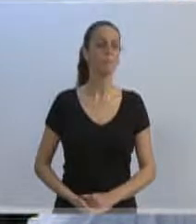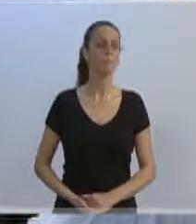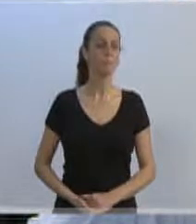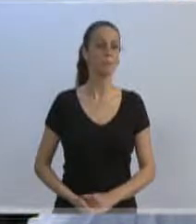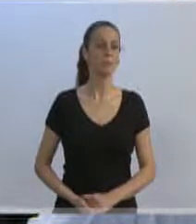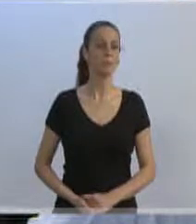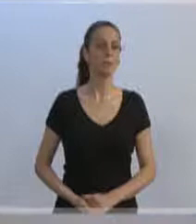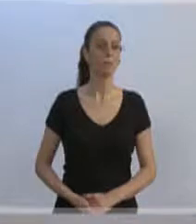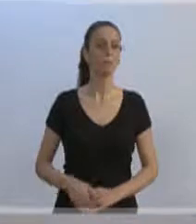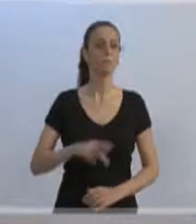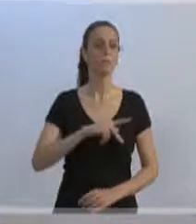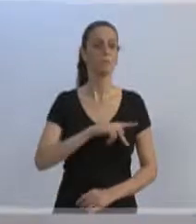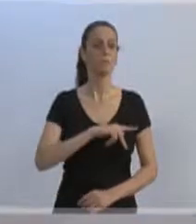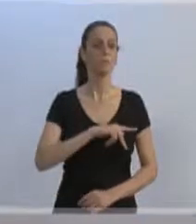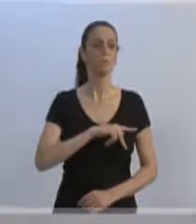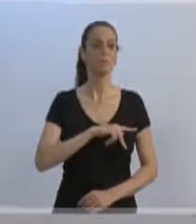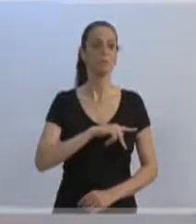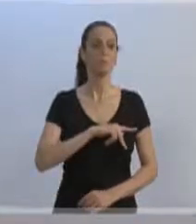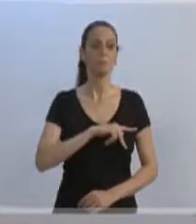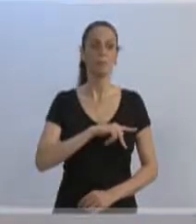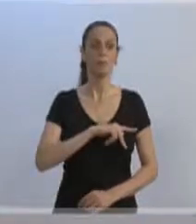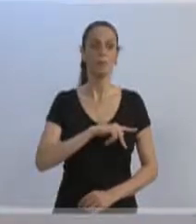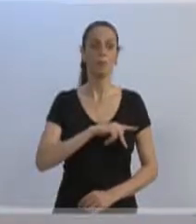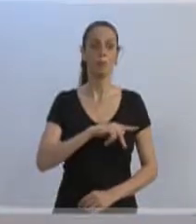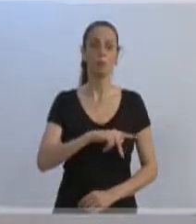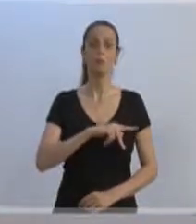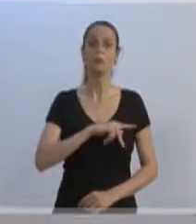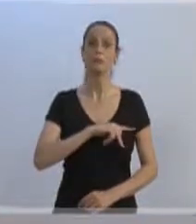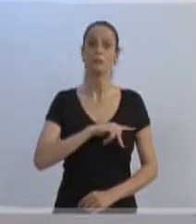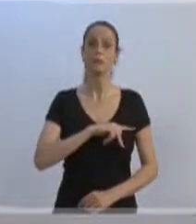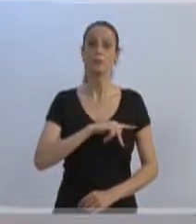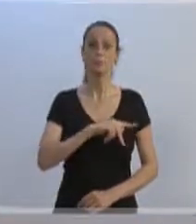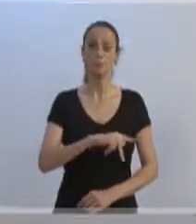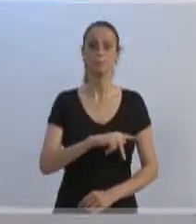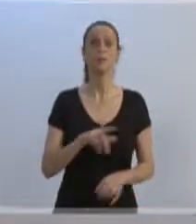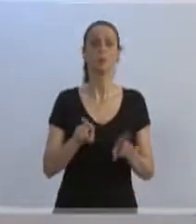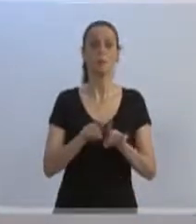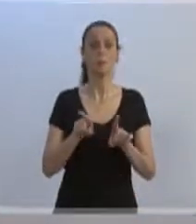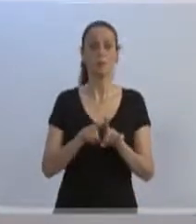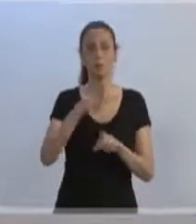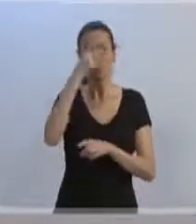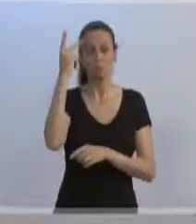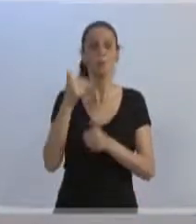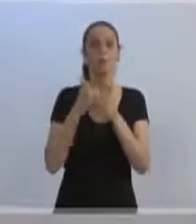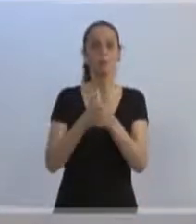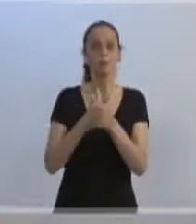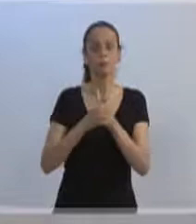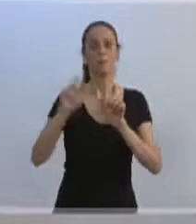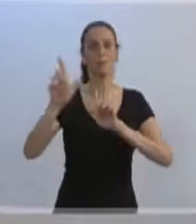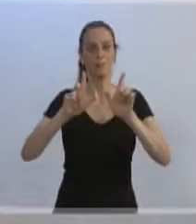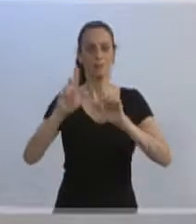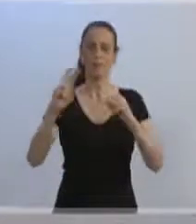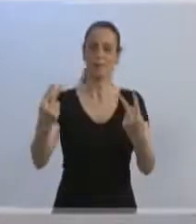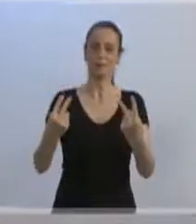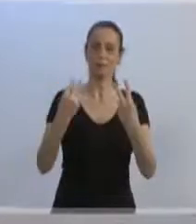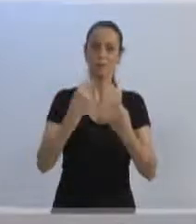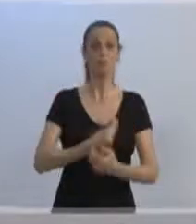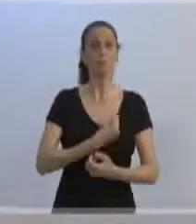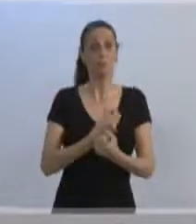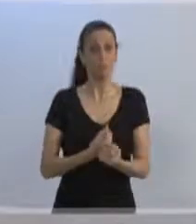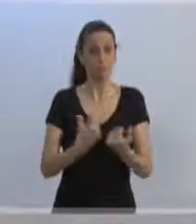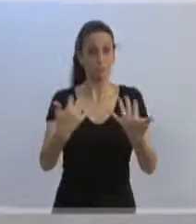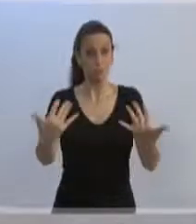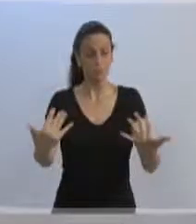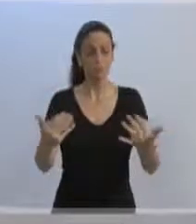se o presidente oliveira demais vereadores com nada que nos acompanha pelos meios de comunicação usada aqui presentes eu